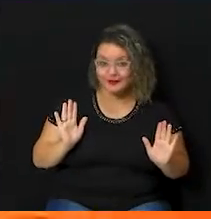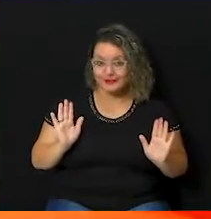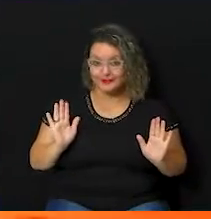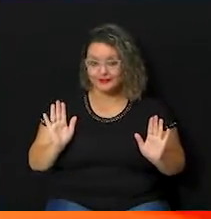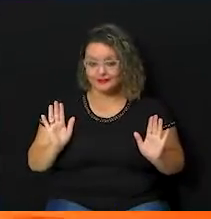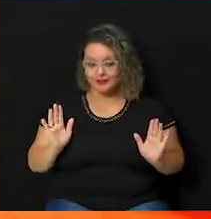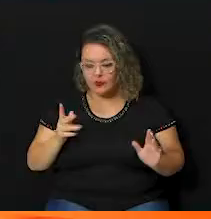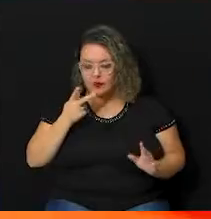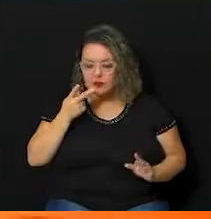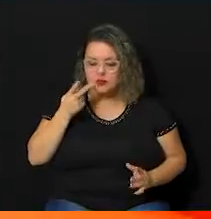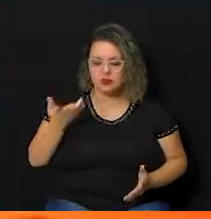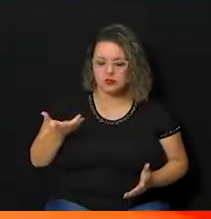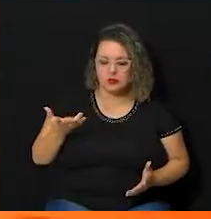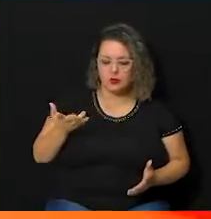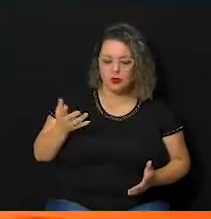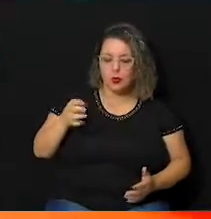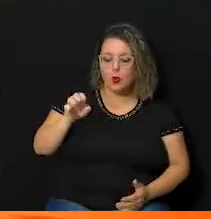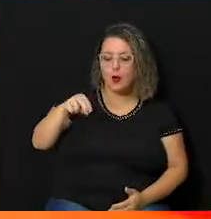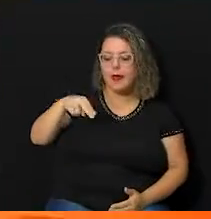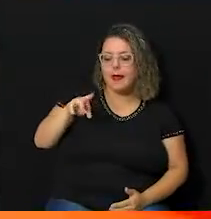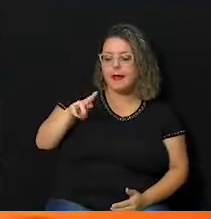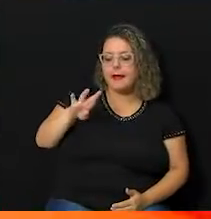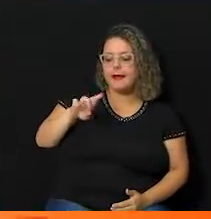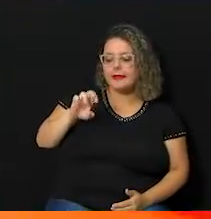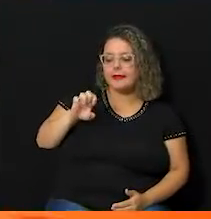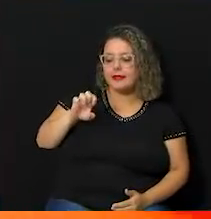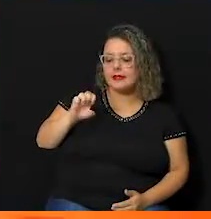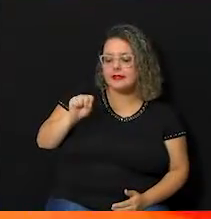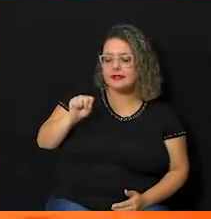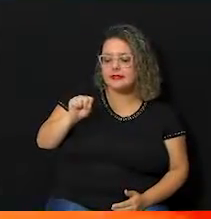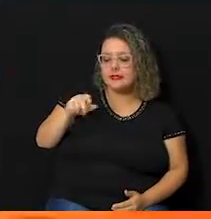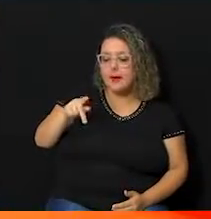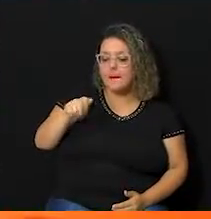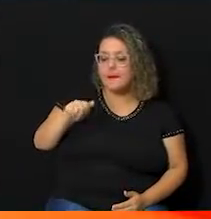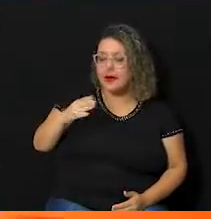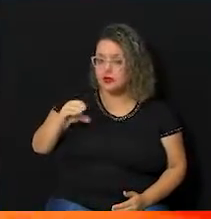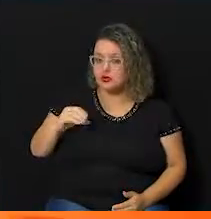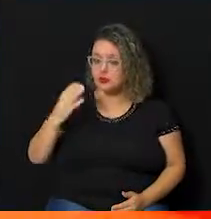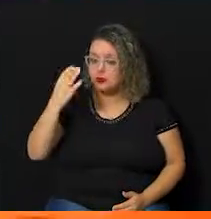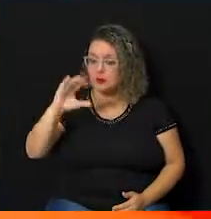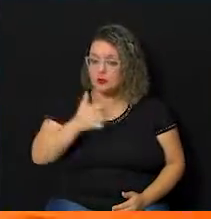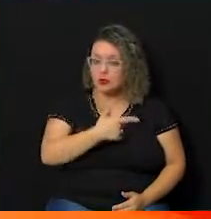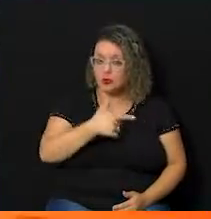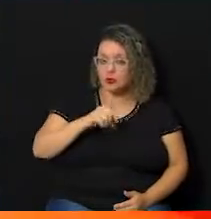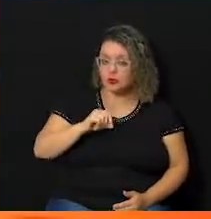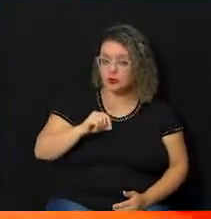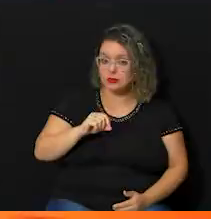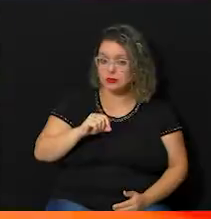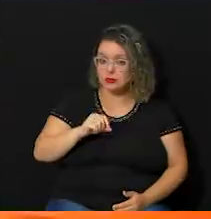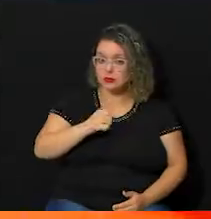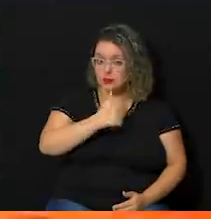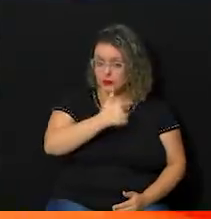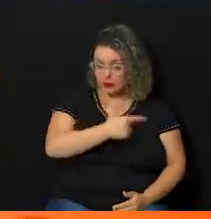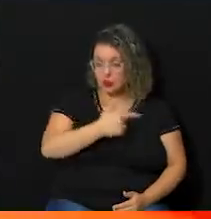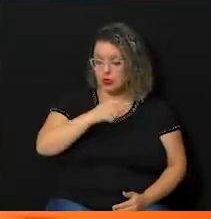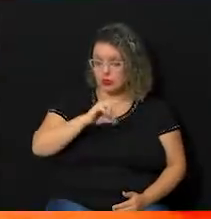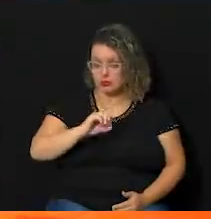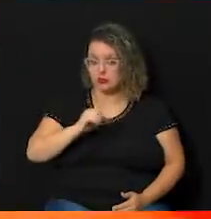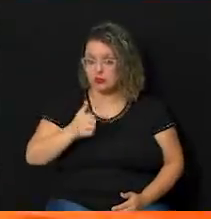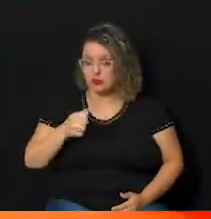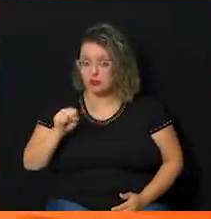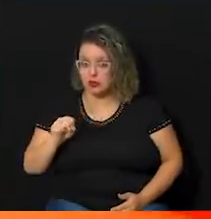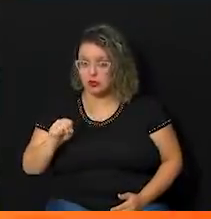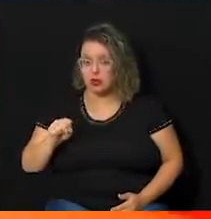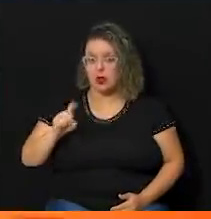Vamos dizer assim, Entre Espaço, a primeira versão eu lancei em 2018, foi o meu primeiro quadrinho. Lancei ele no FIC, em